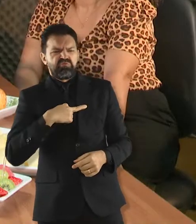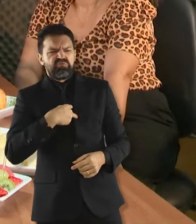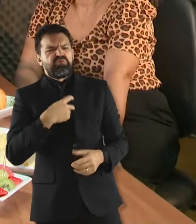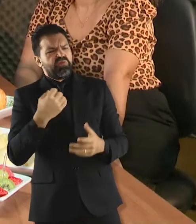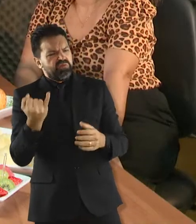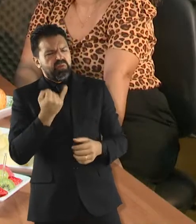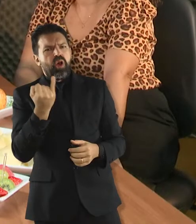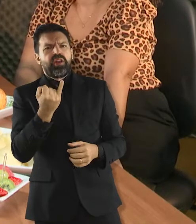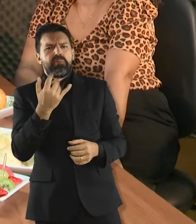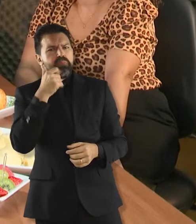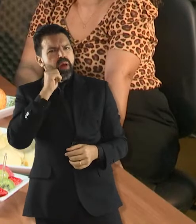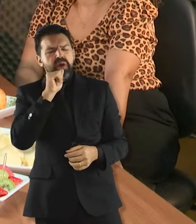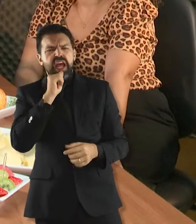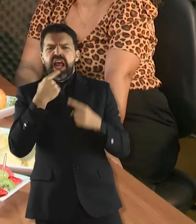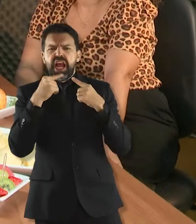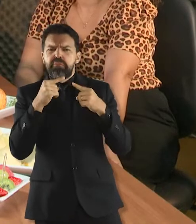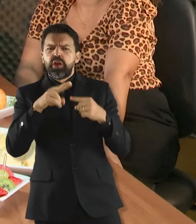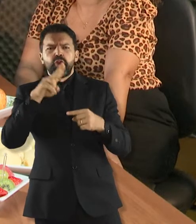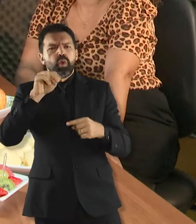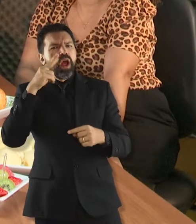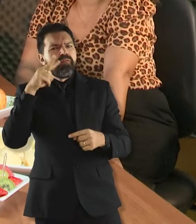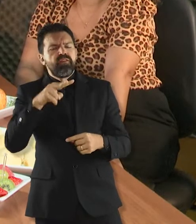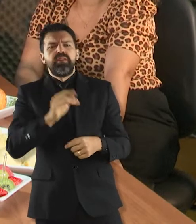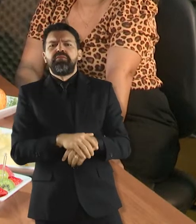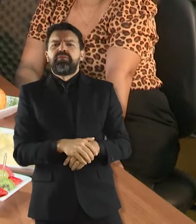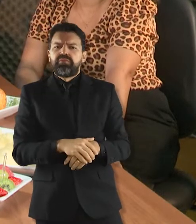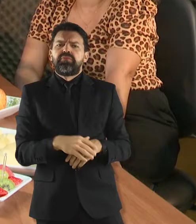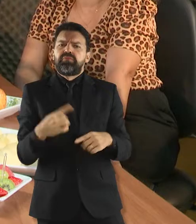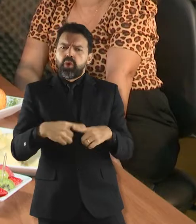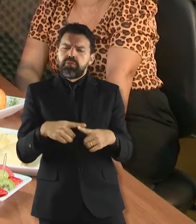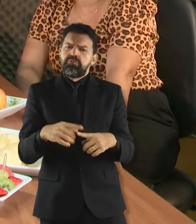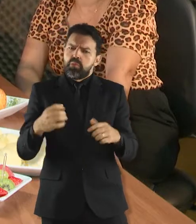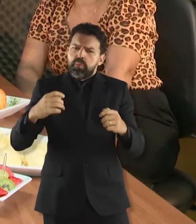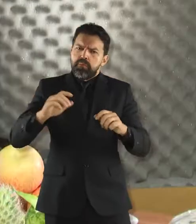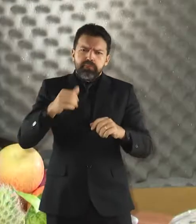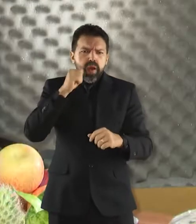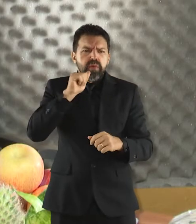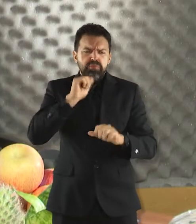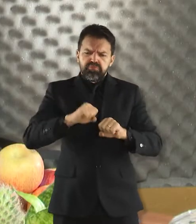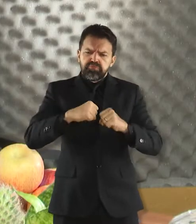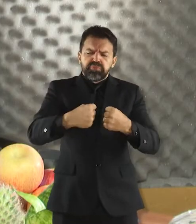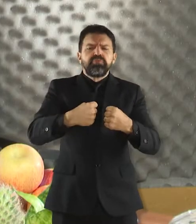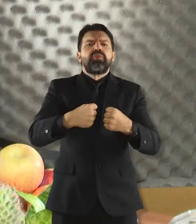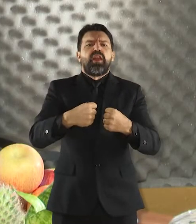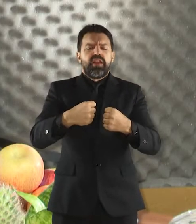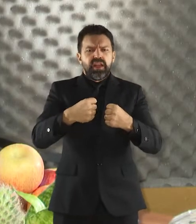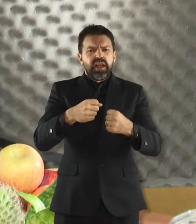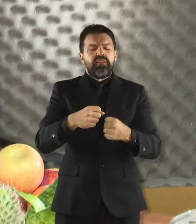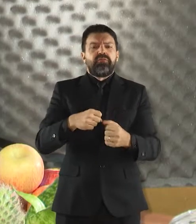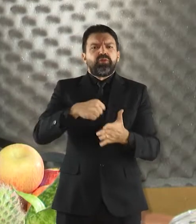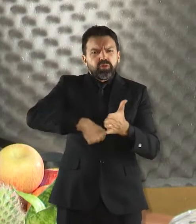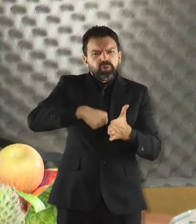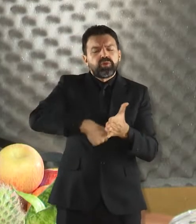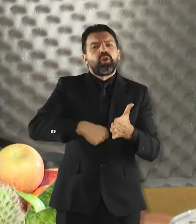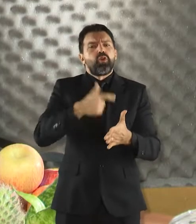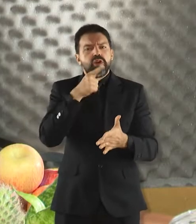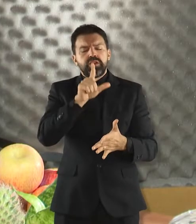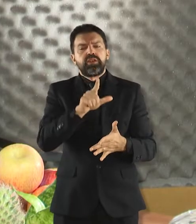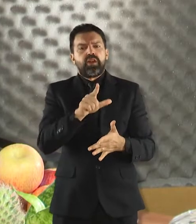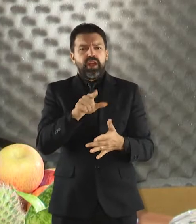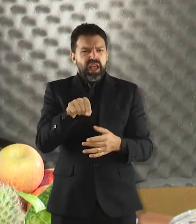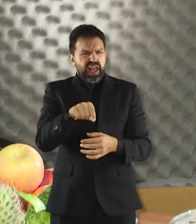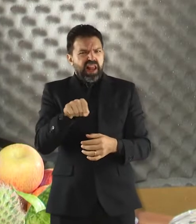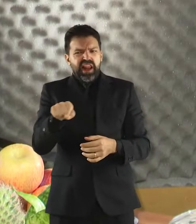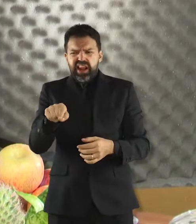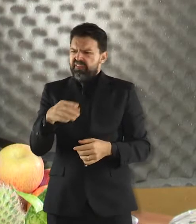reclamar. Nossa, nunca ouvi minha mãe é tão reclamar. difícil a gente não reclamar quando a gente tá no aperreio. Né? Nunca vi ela reclamar. Porque eu imagino que pra ela não foi fácil